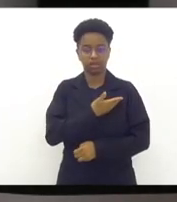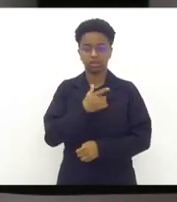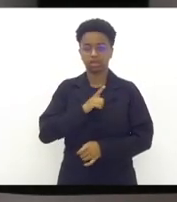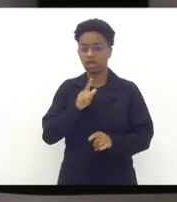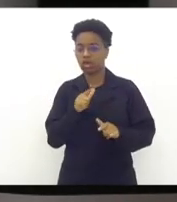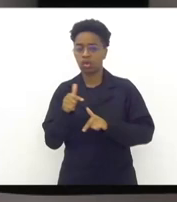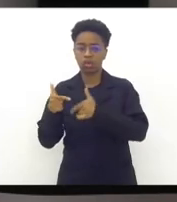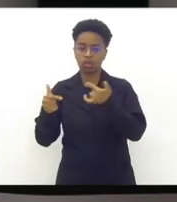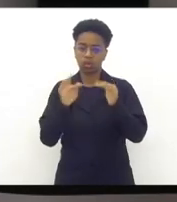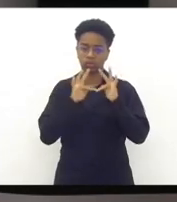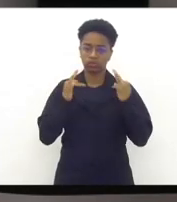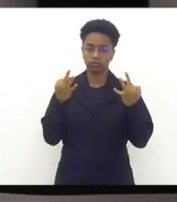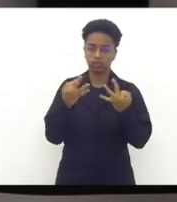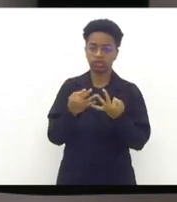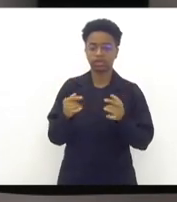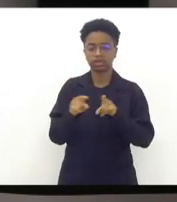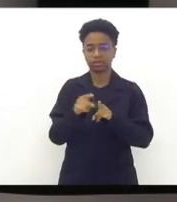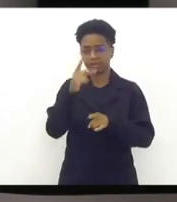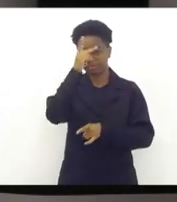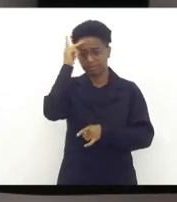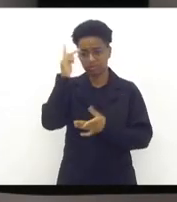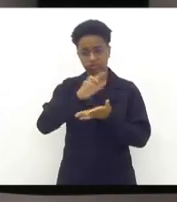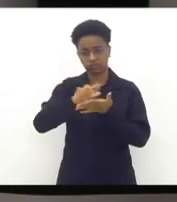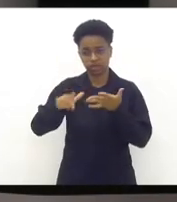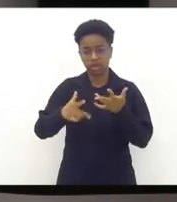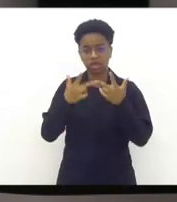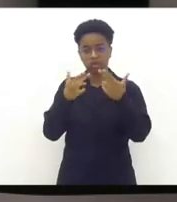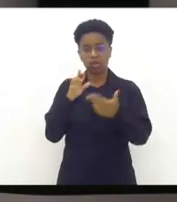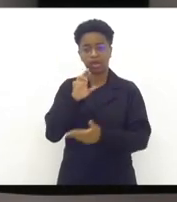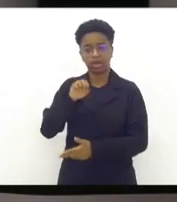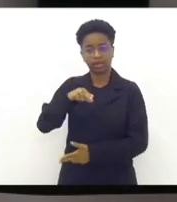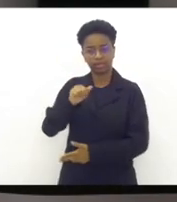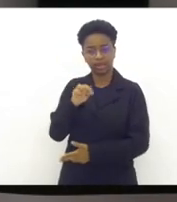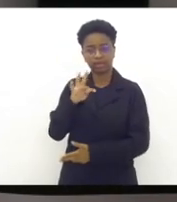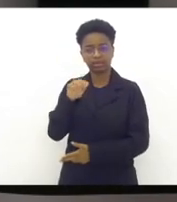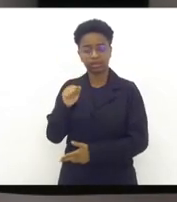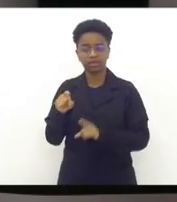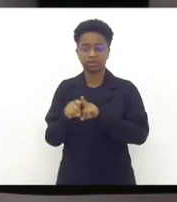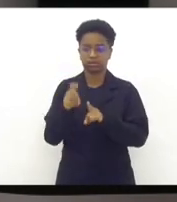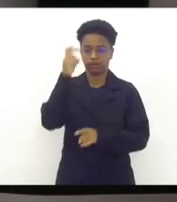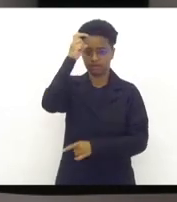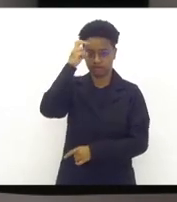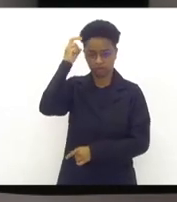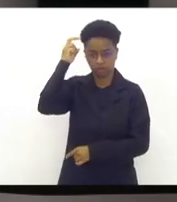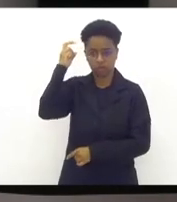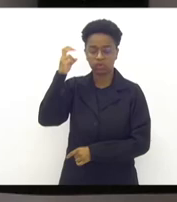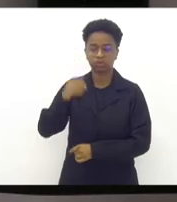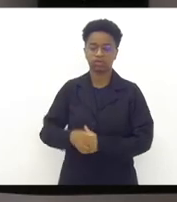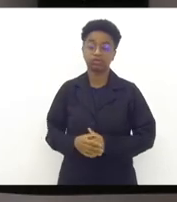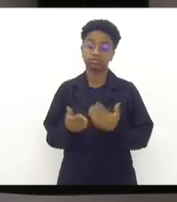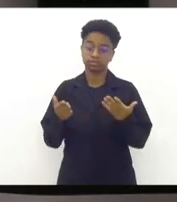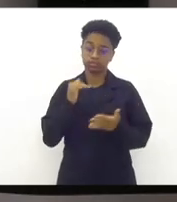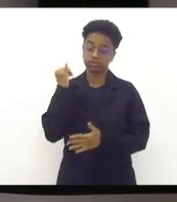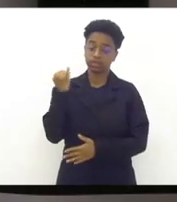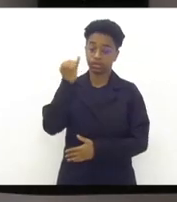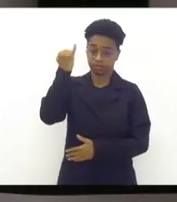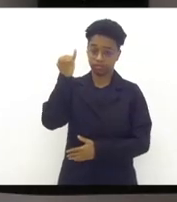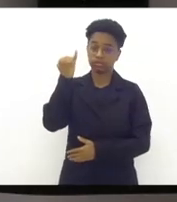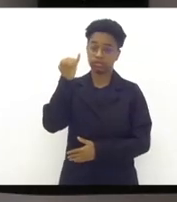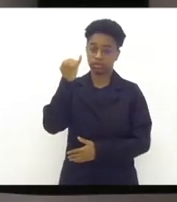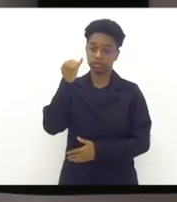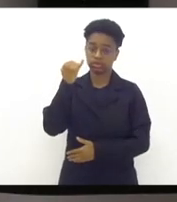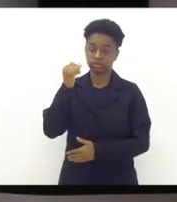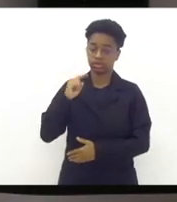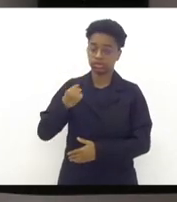mais familiares, pessoas como a dona Renata, a dona Verônica. E isso é muito importante na nossa